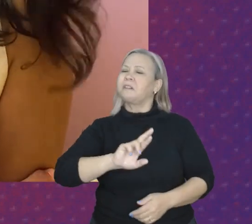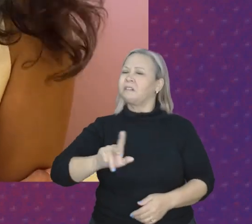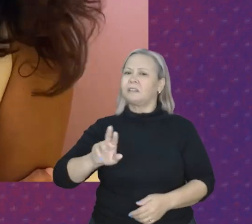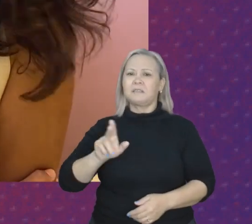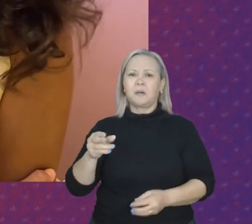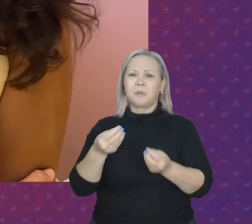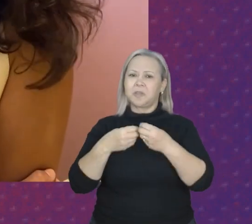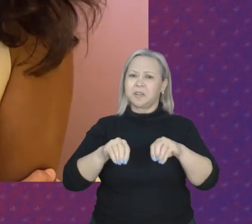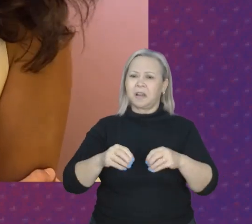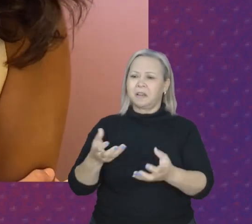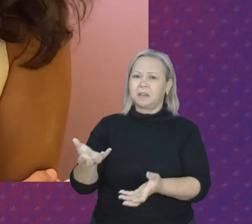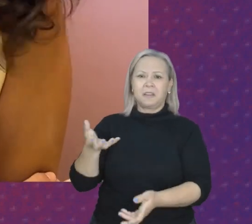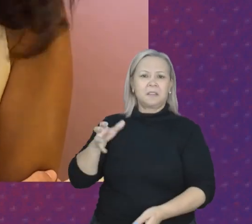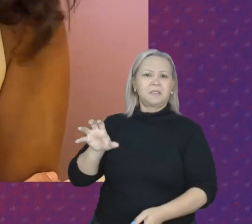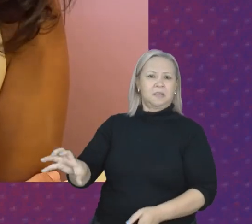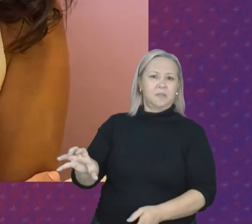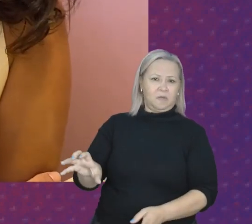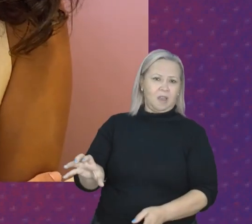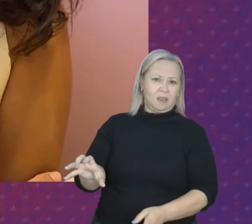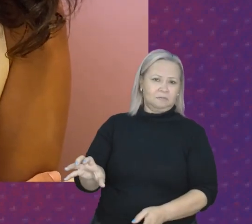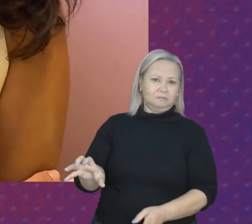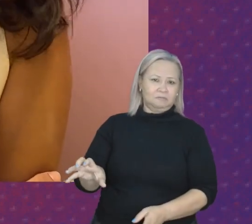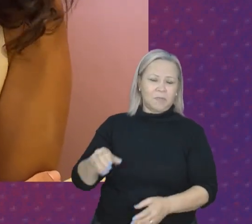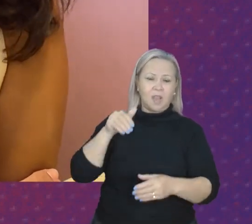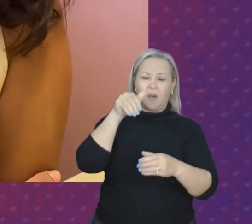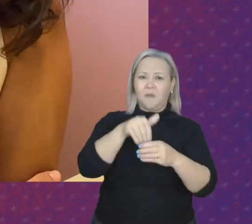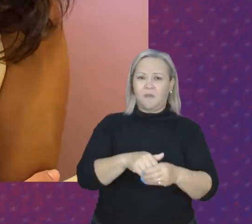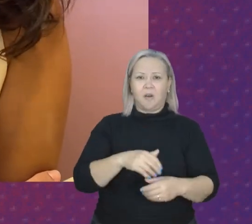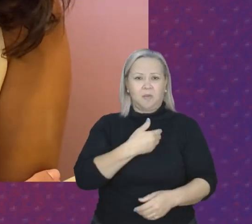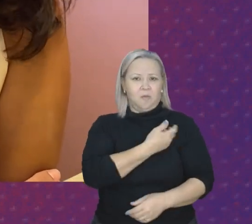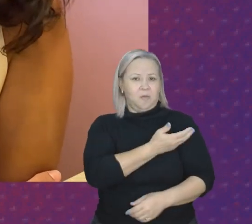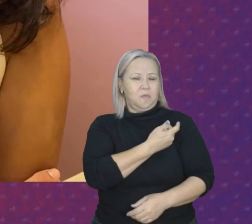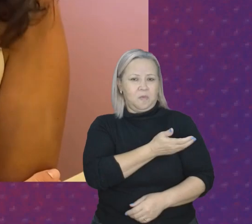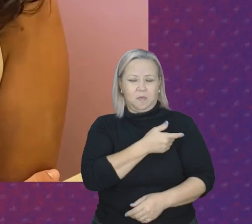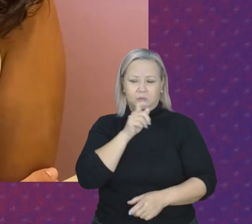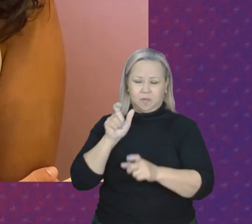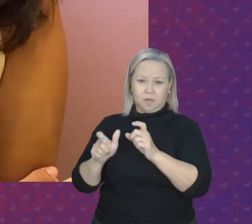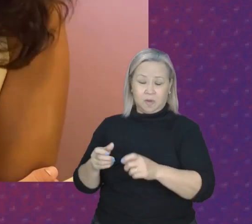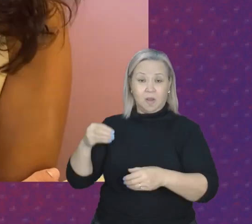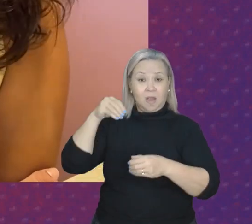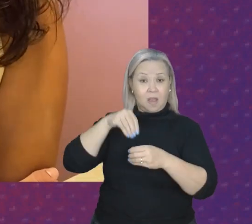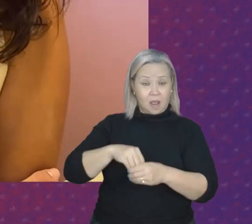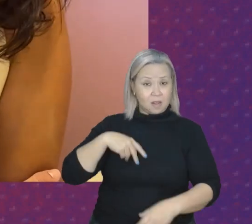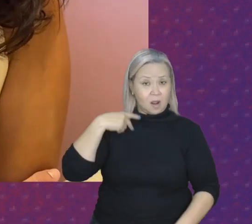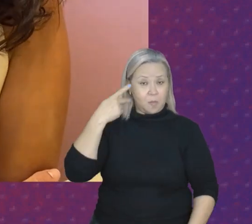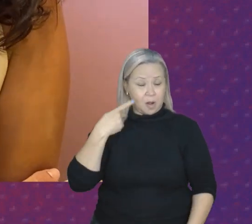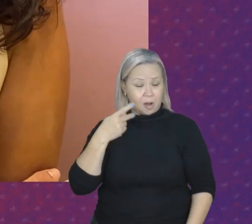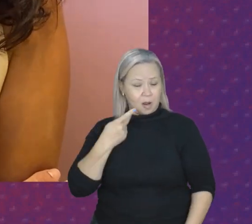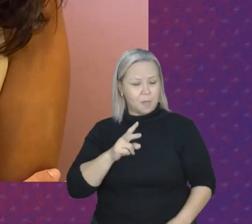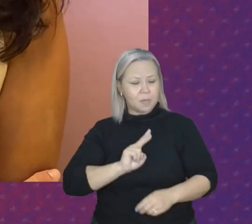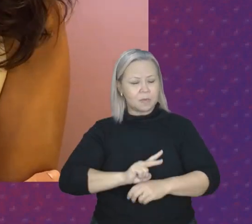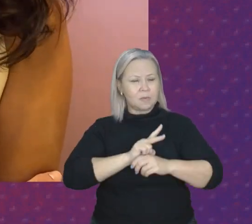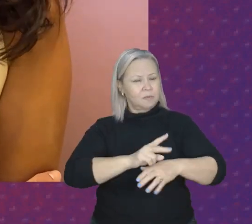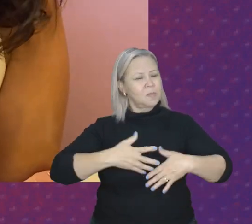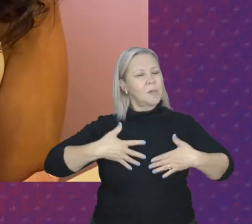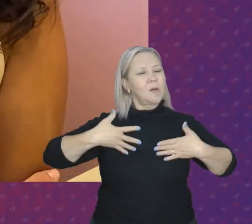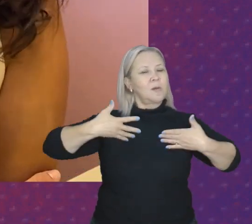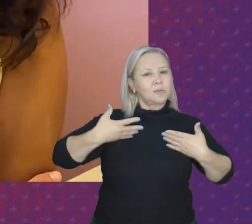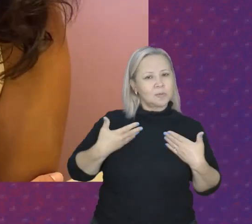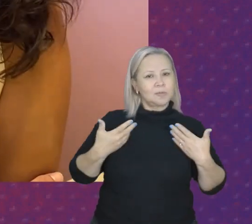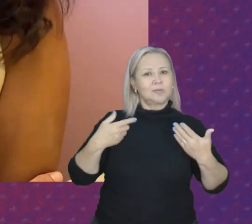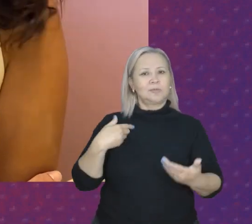não quero o voto dos LGBTfóbicos. Eu quero entrar no parlamento para defender com muito orgulho que nós existimos,